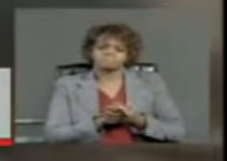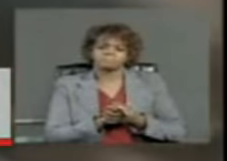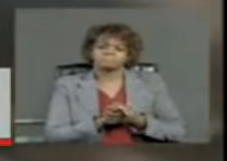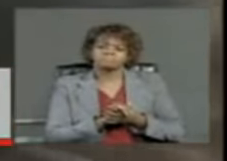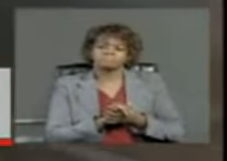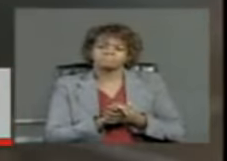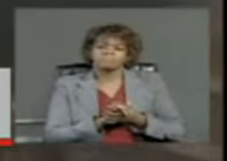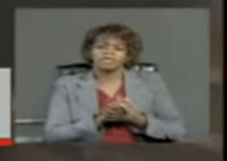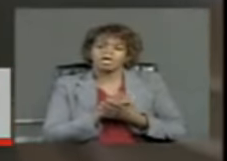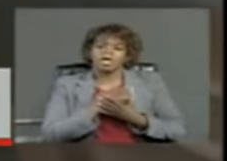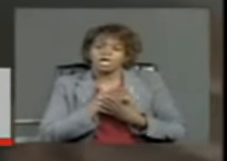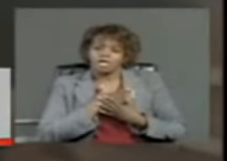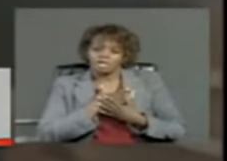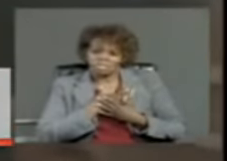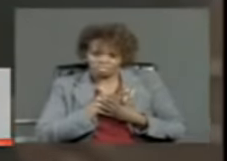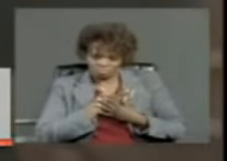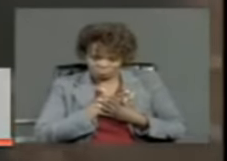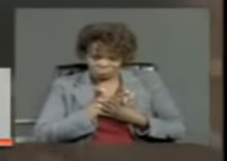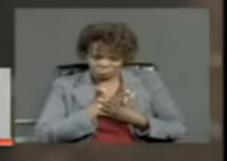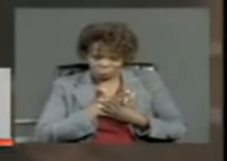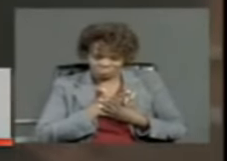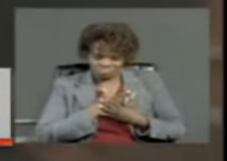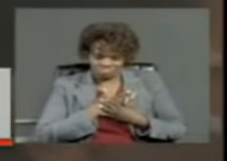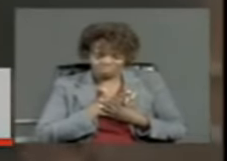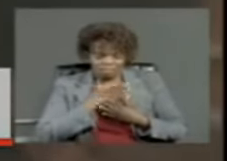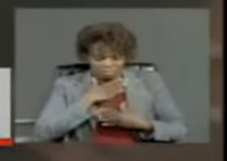eu sou uma pessoa muito ligada ao campo,